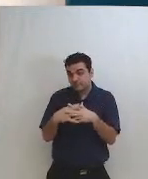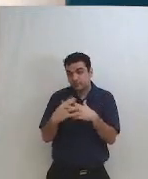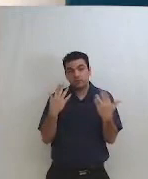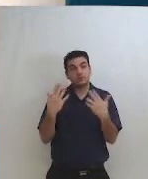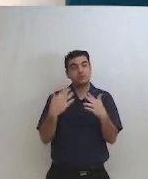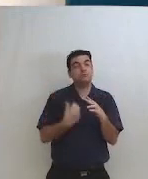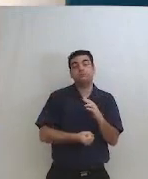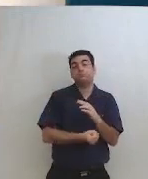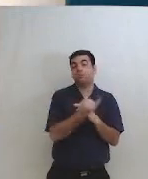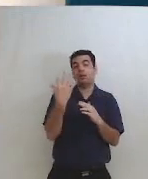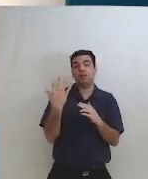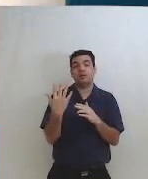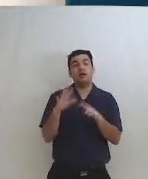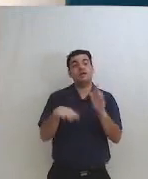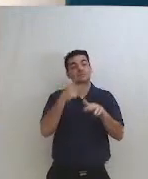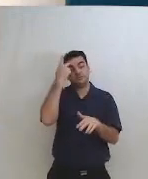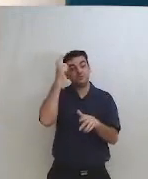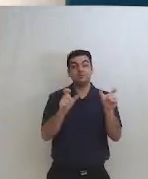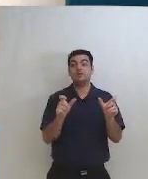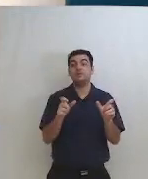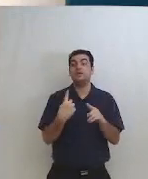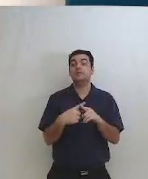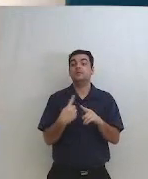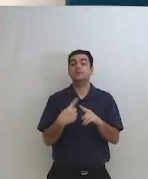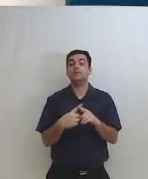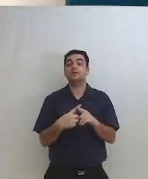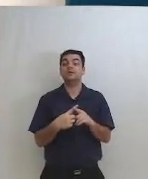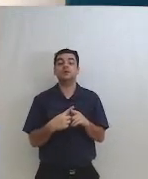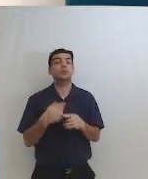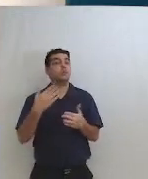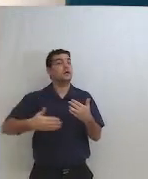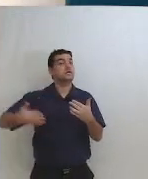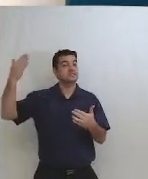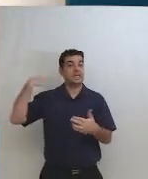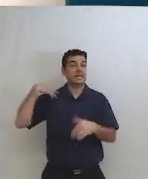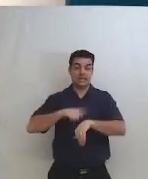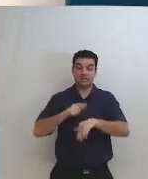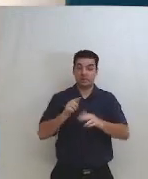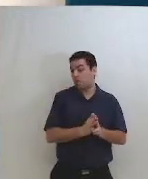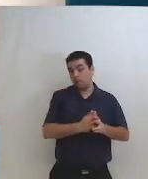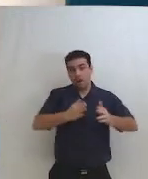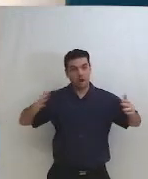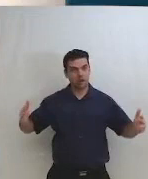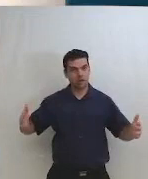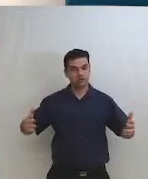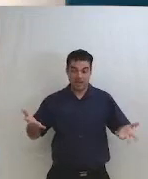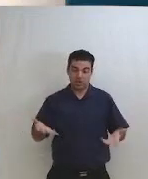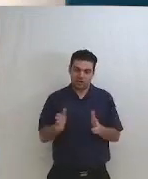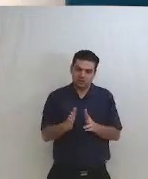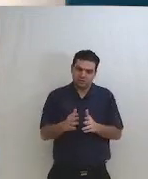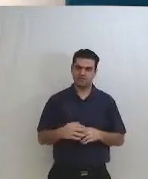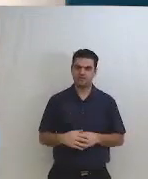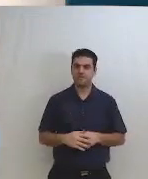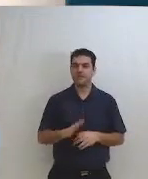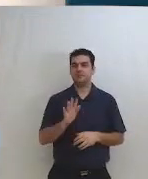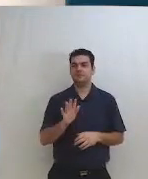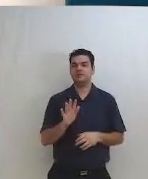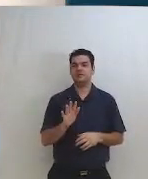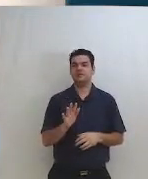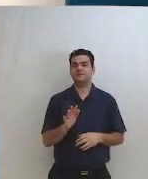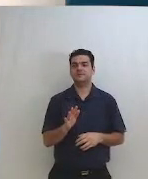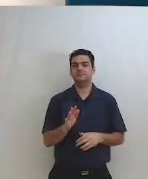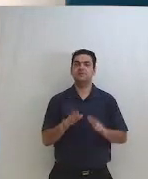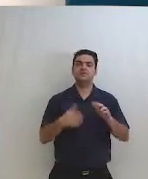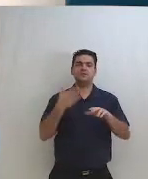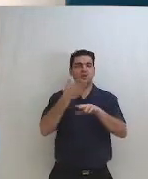reduzido de pessoas, se comparado ao caso anteriormente julgado por essa turma, e com base em acessos